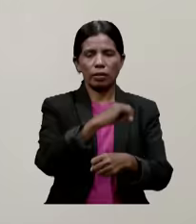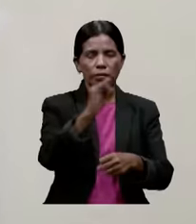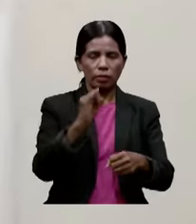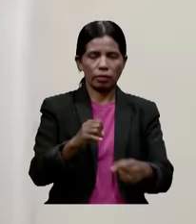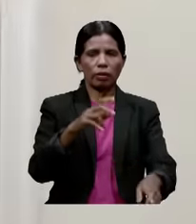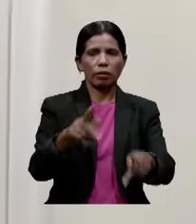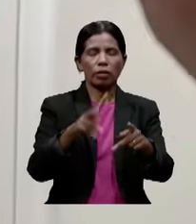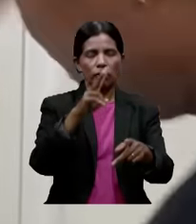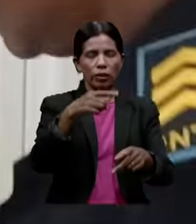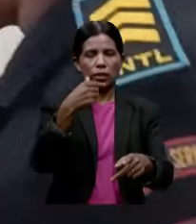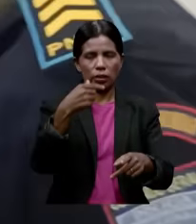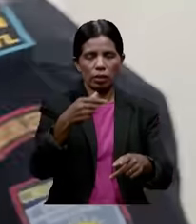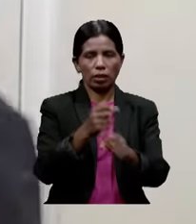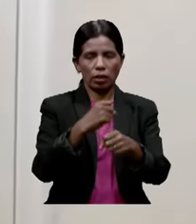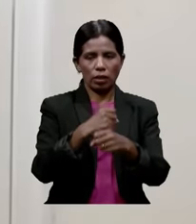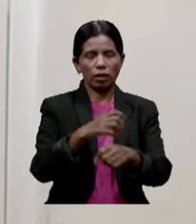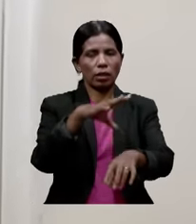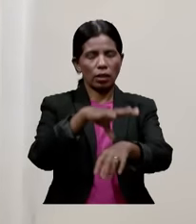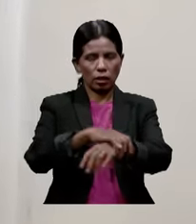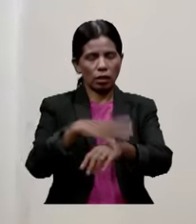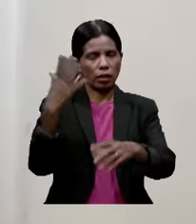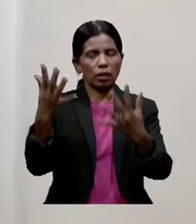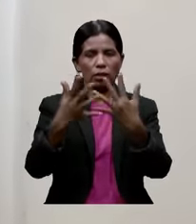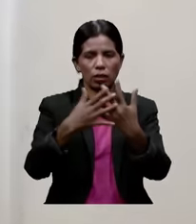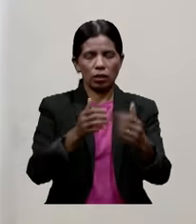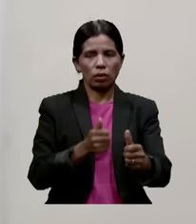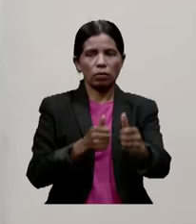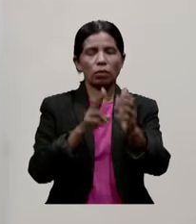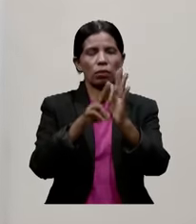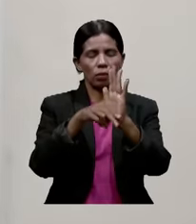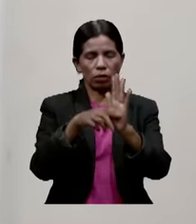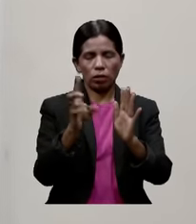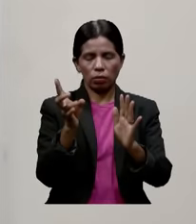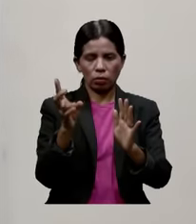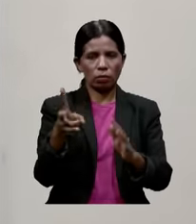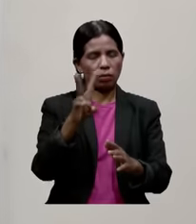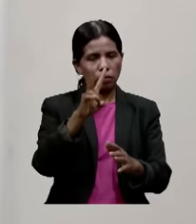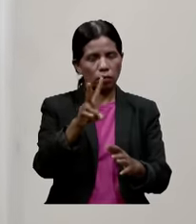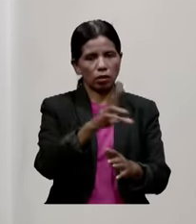autor V6 no halo detenção ona e recela pode cumpre ora situ nulo recém